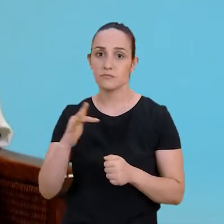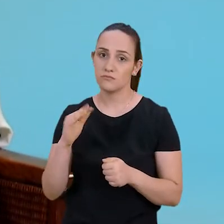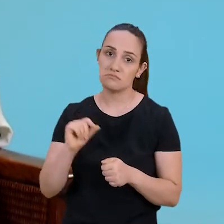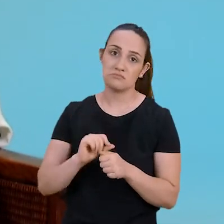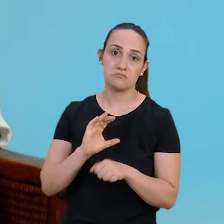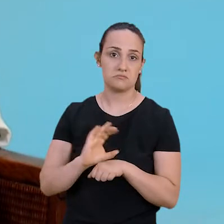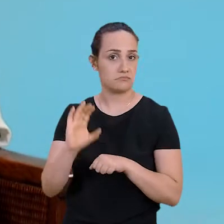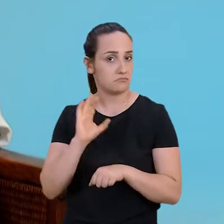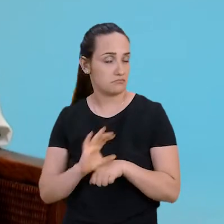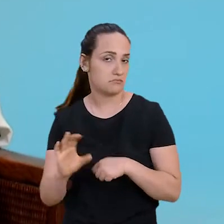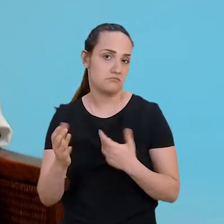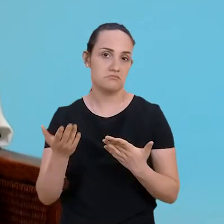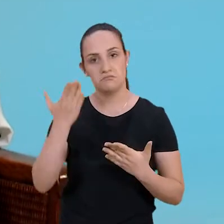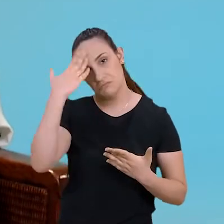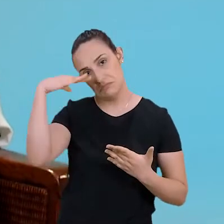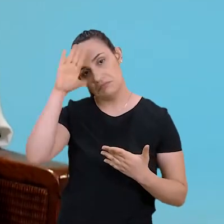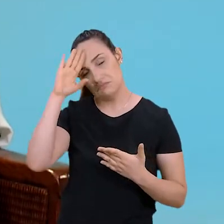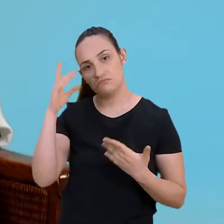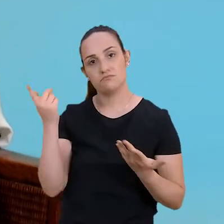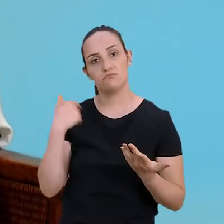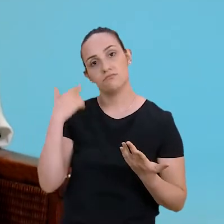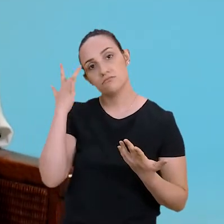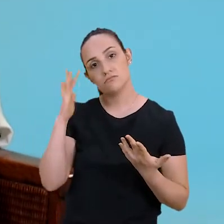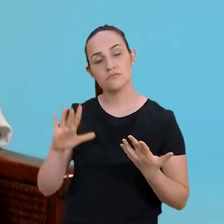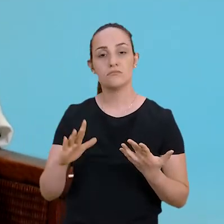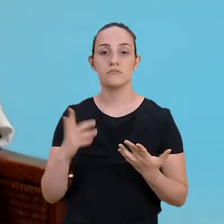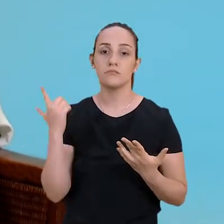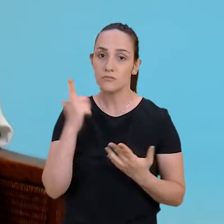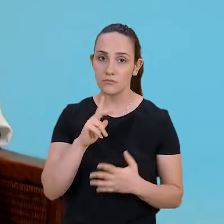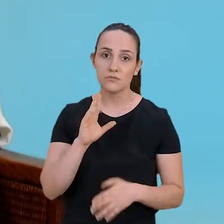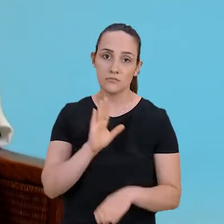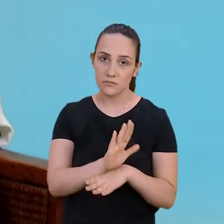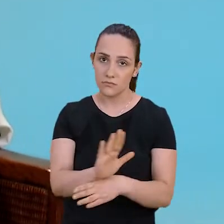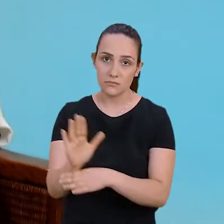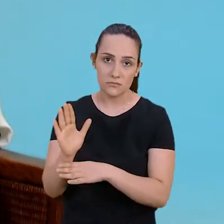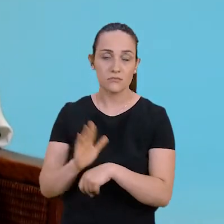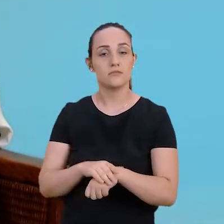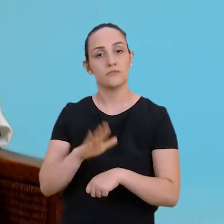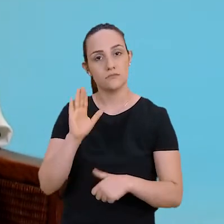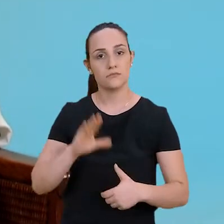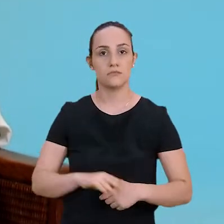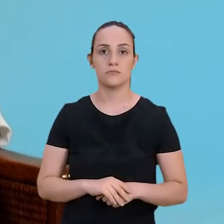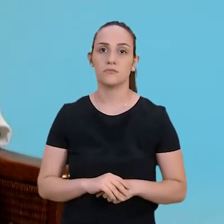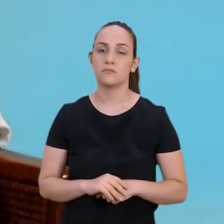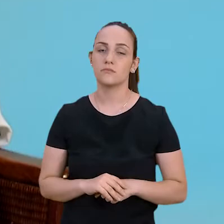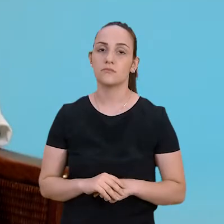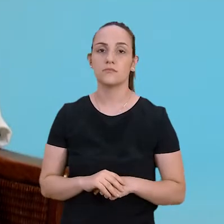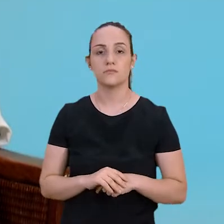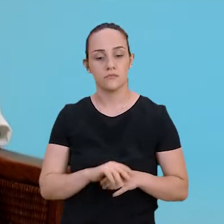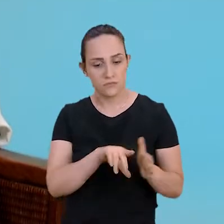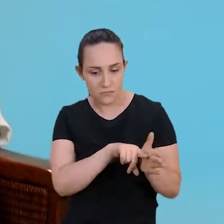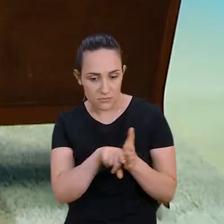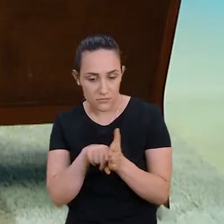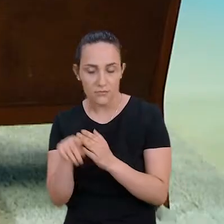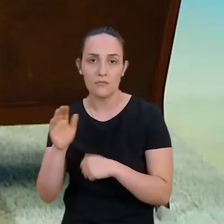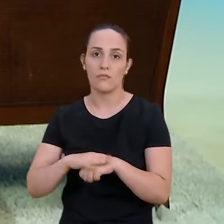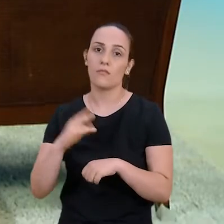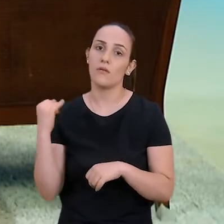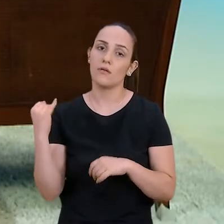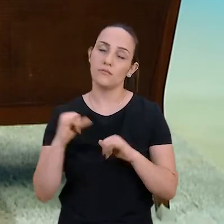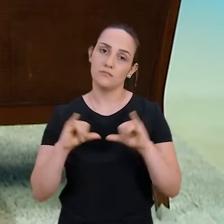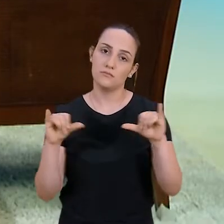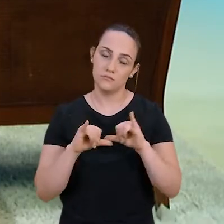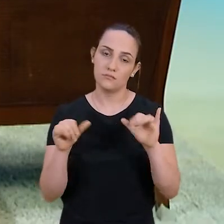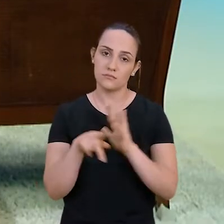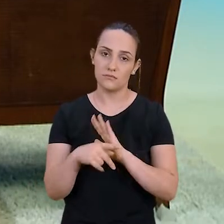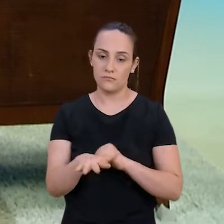um curso, né, de enfermagem, alguma coisa assim também, para mim poder ajudar mais ele, né? Buscar mais informação